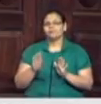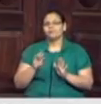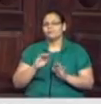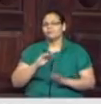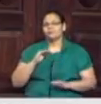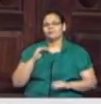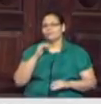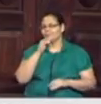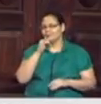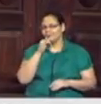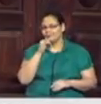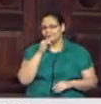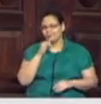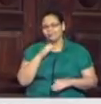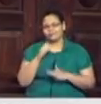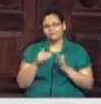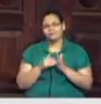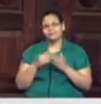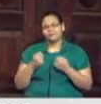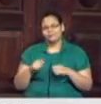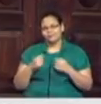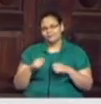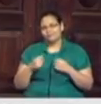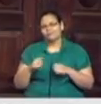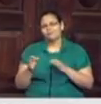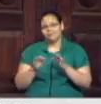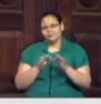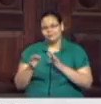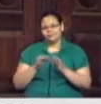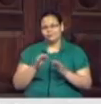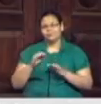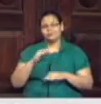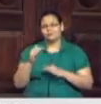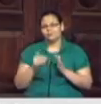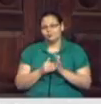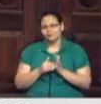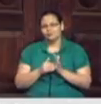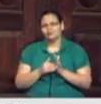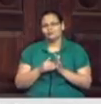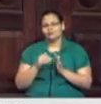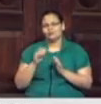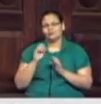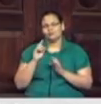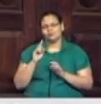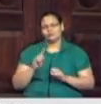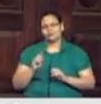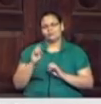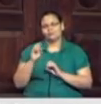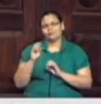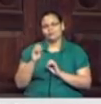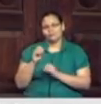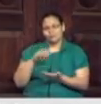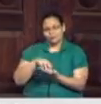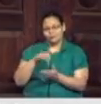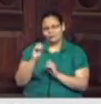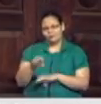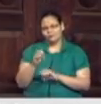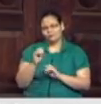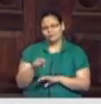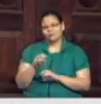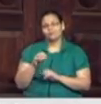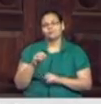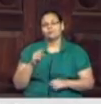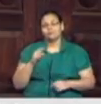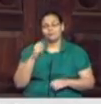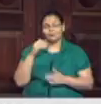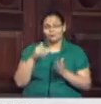gerais que devem pautar esse planejamento para toda a rede estadual de educação. Então ficou combinado que em março, ou até março